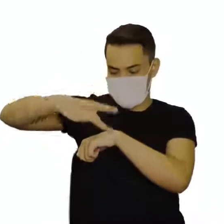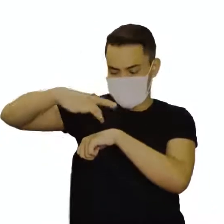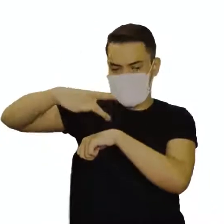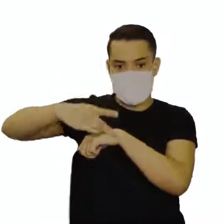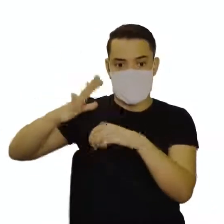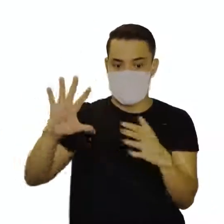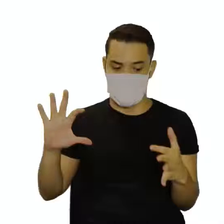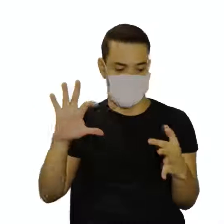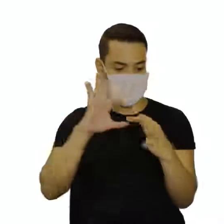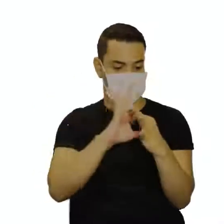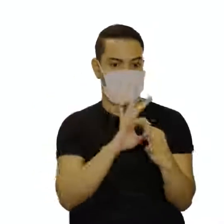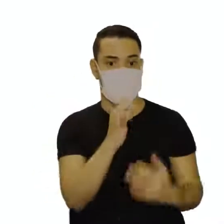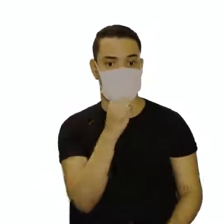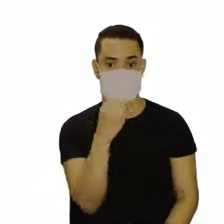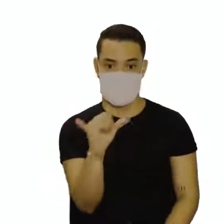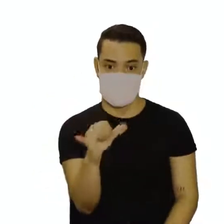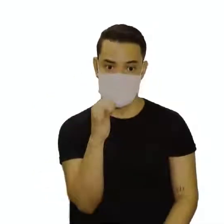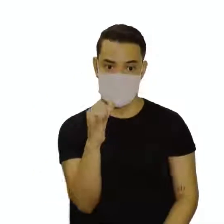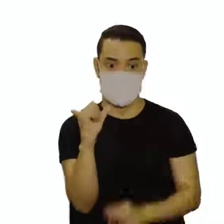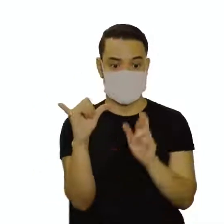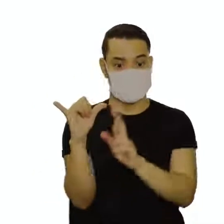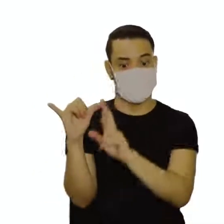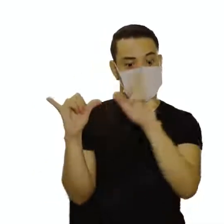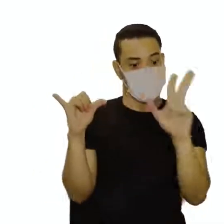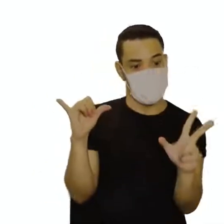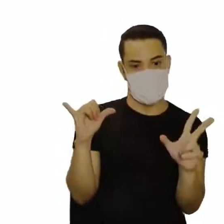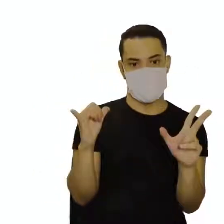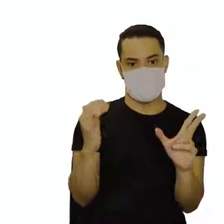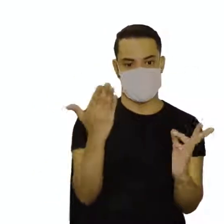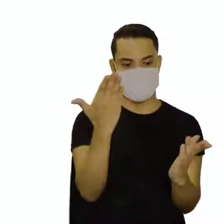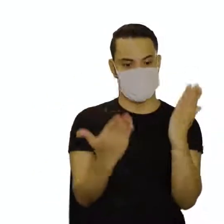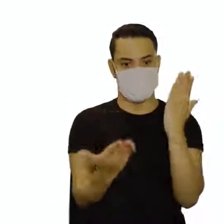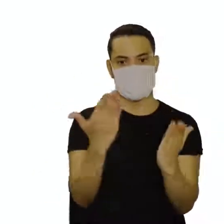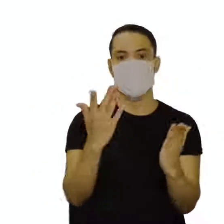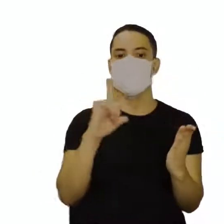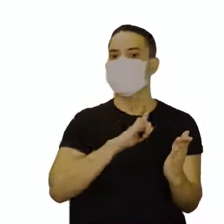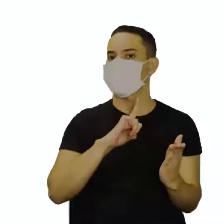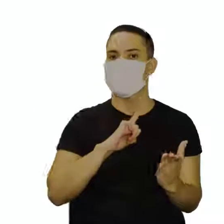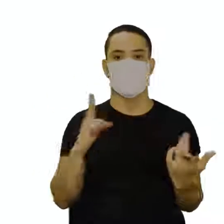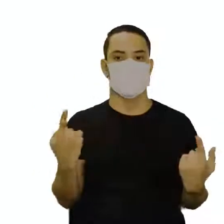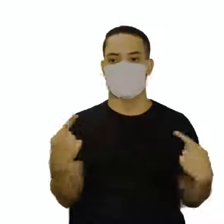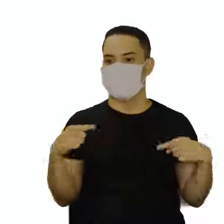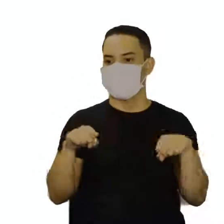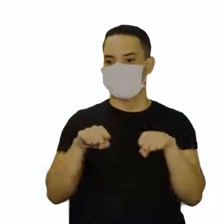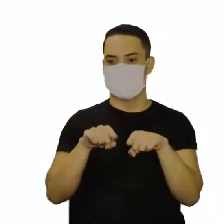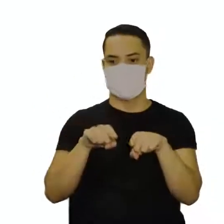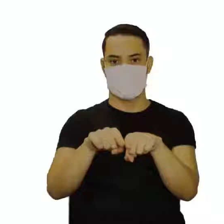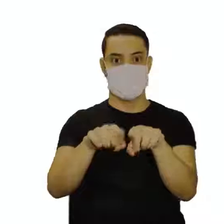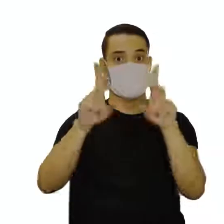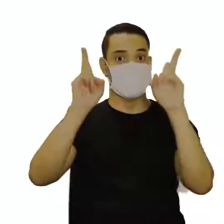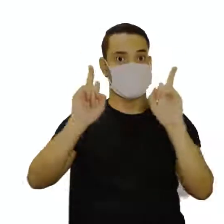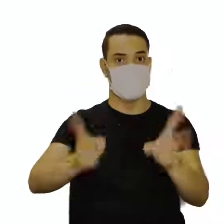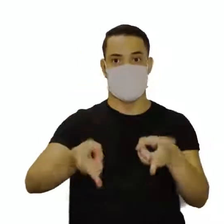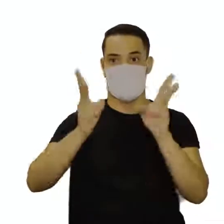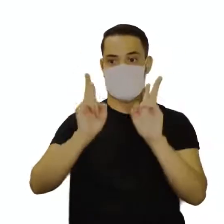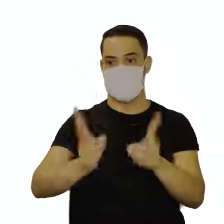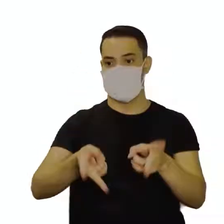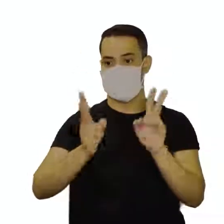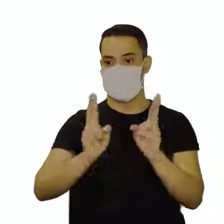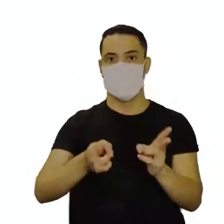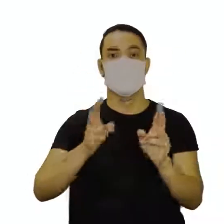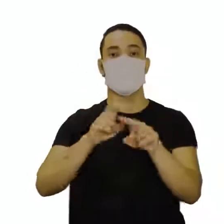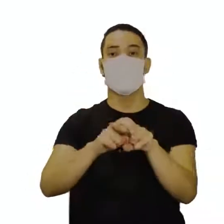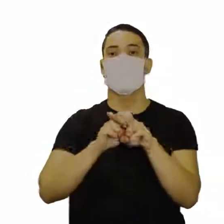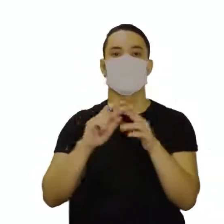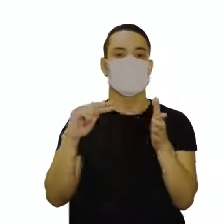corrente elétrica e a diferença de potencial se mantinham sempre constante. Então, o